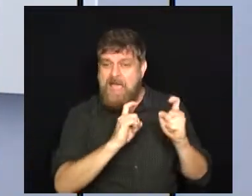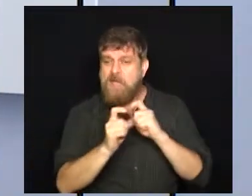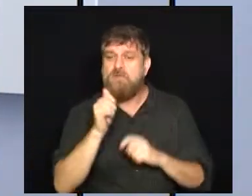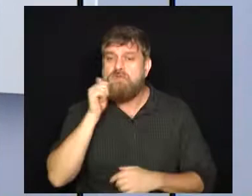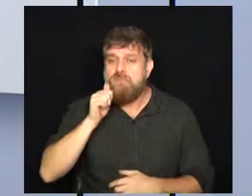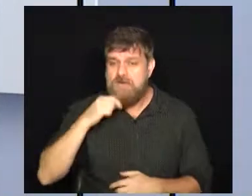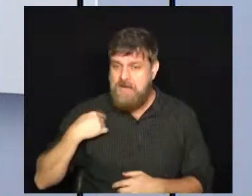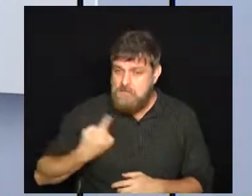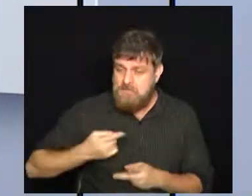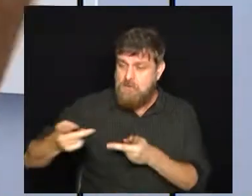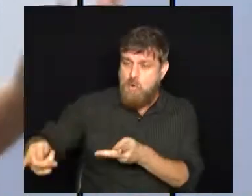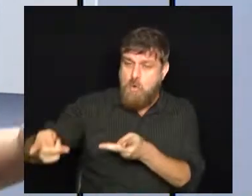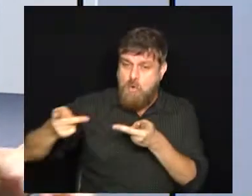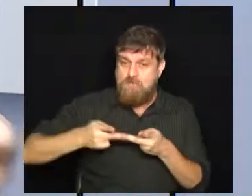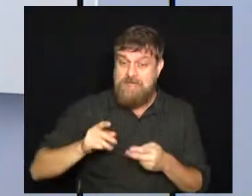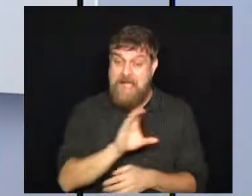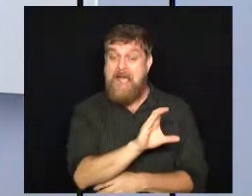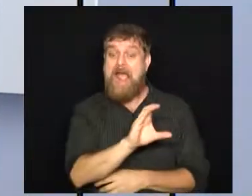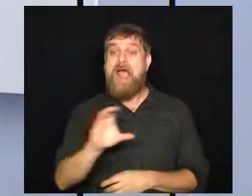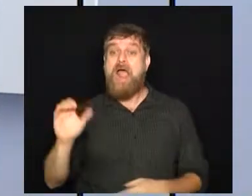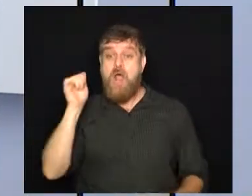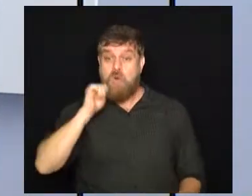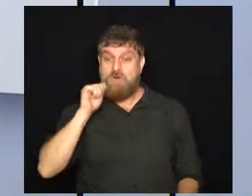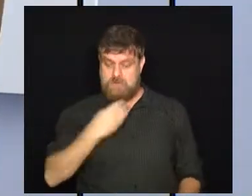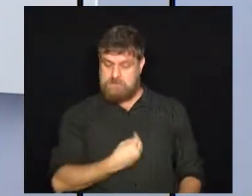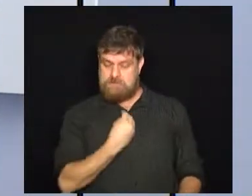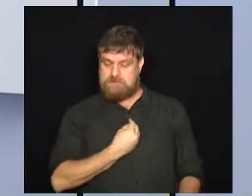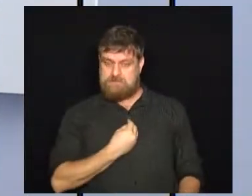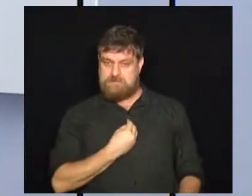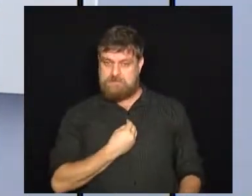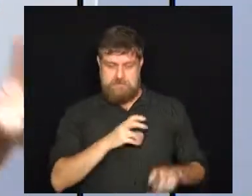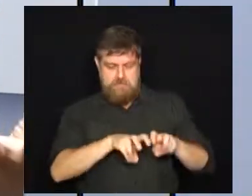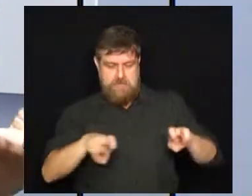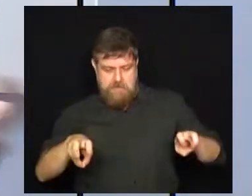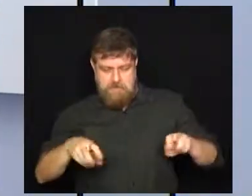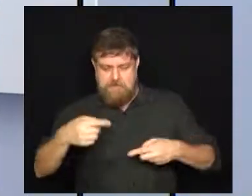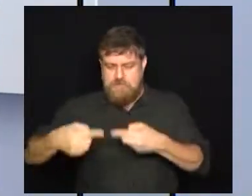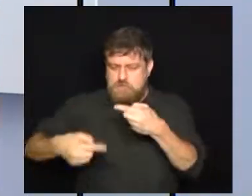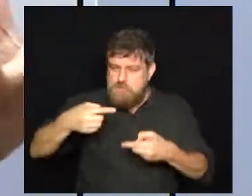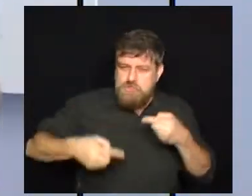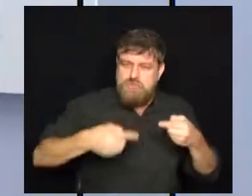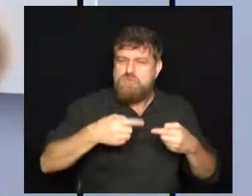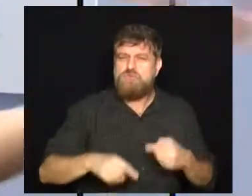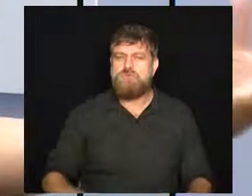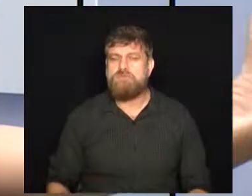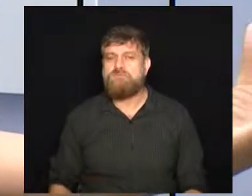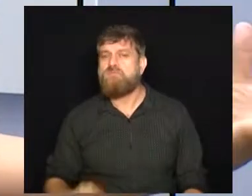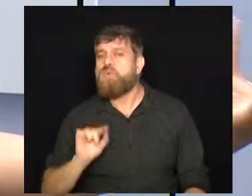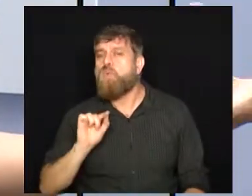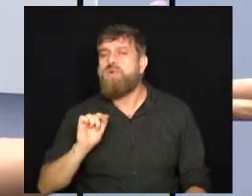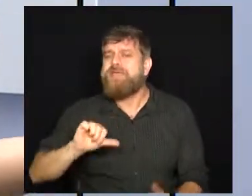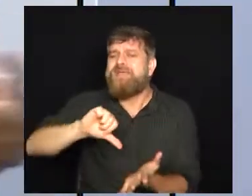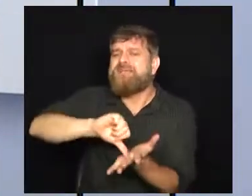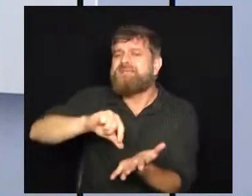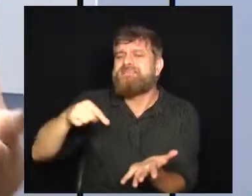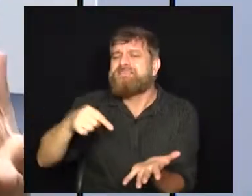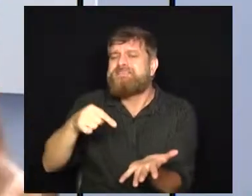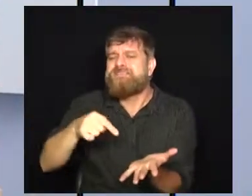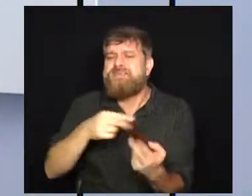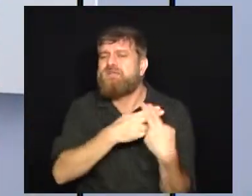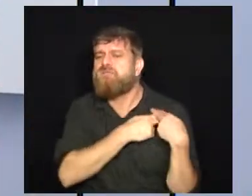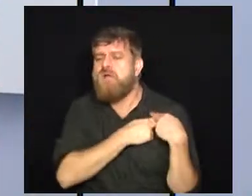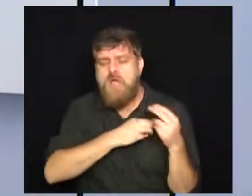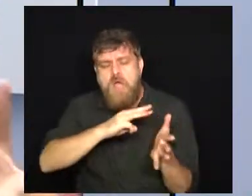nós vamos convidar a Coordenadoria da Mulher, vamos convidar toda a rede para que a gente discuta o que vai ser esse centro, né? Qual o